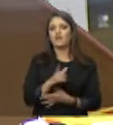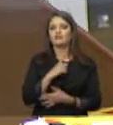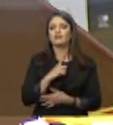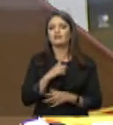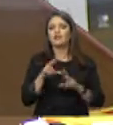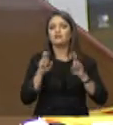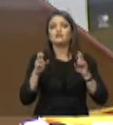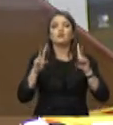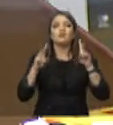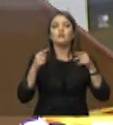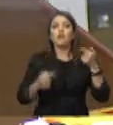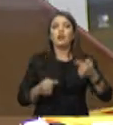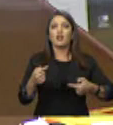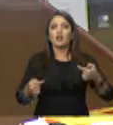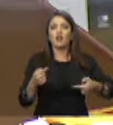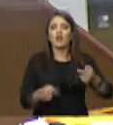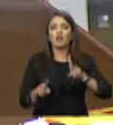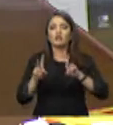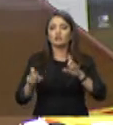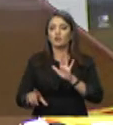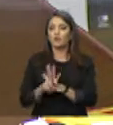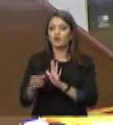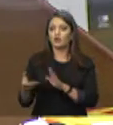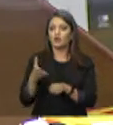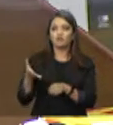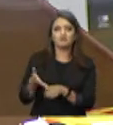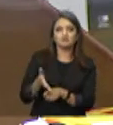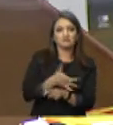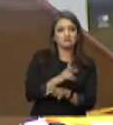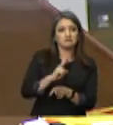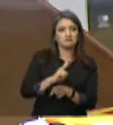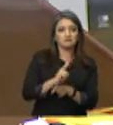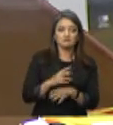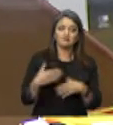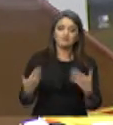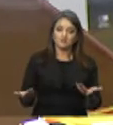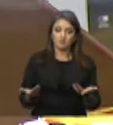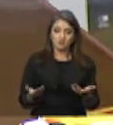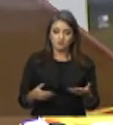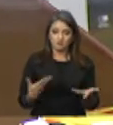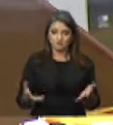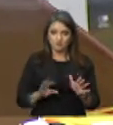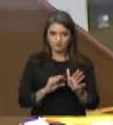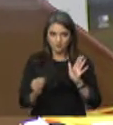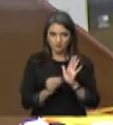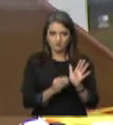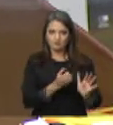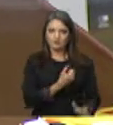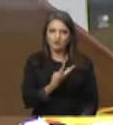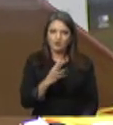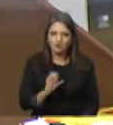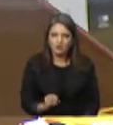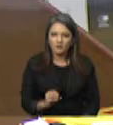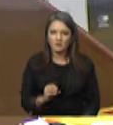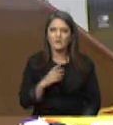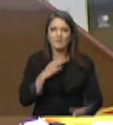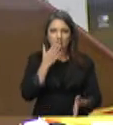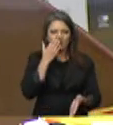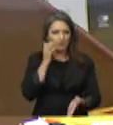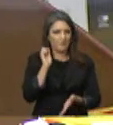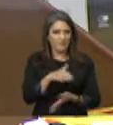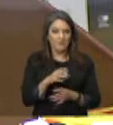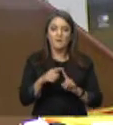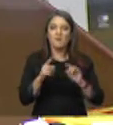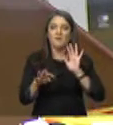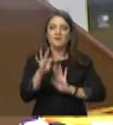especificamente a questão da retroatividade das novas normas o efeito ao rejeitar a emenda nº 40e visava inserir no